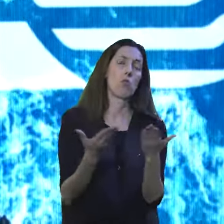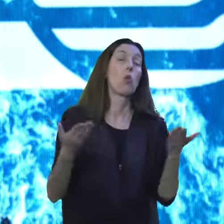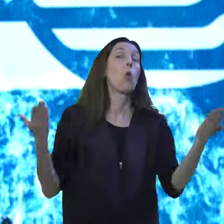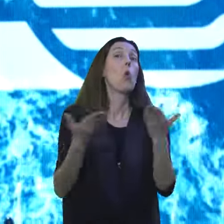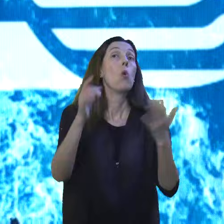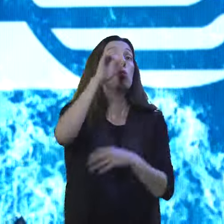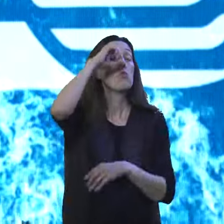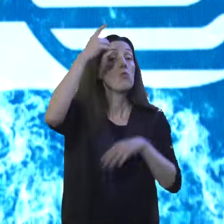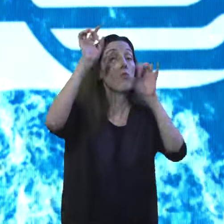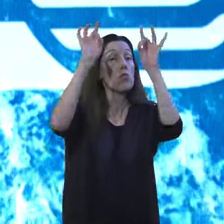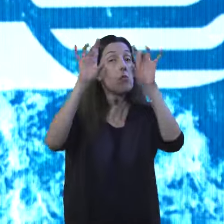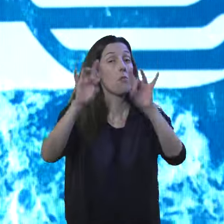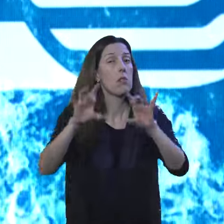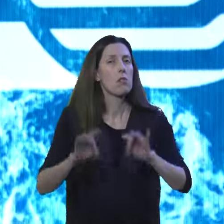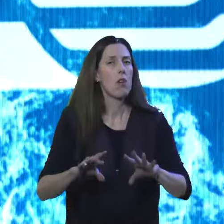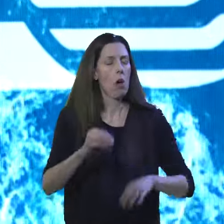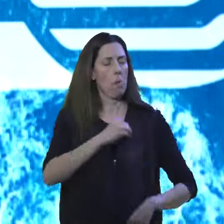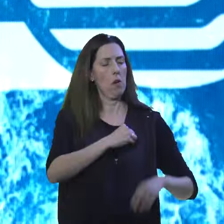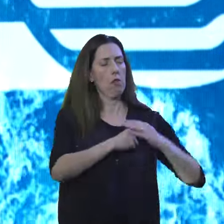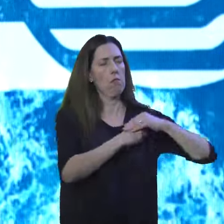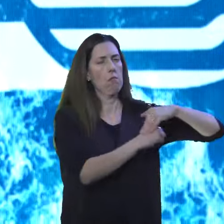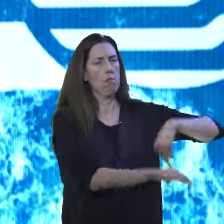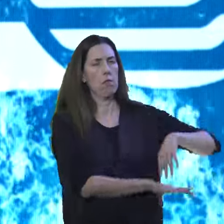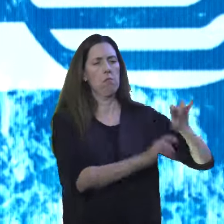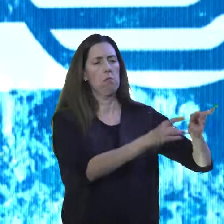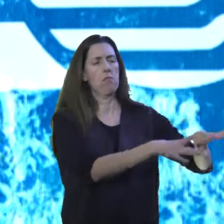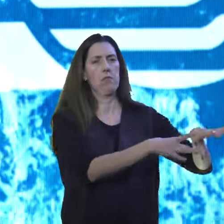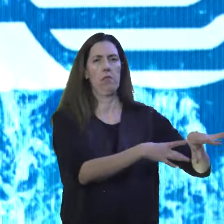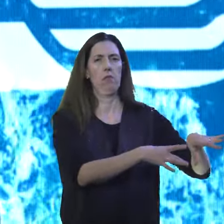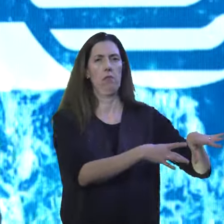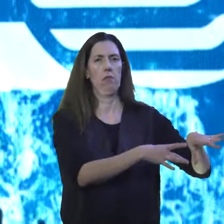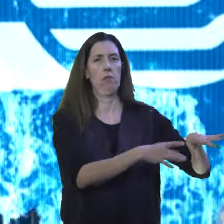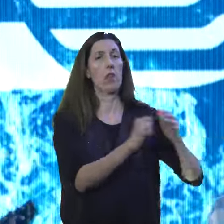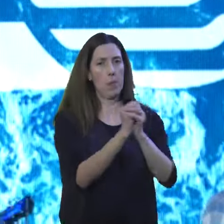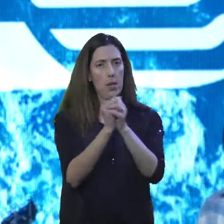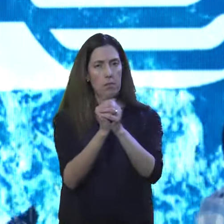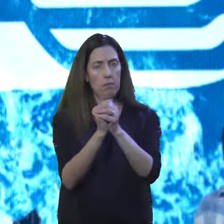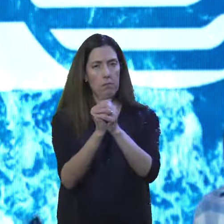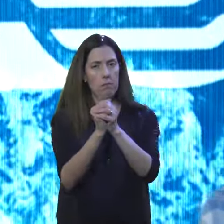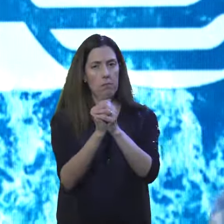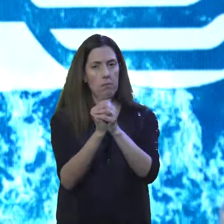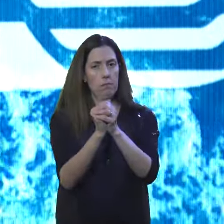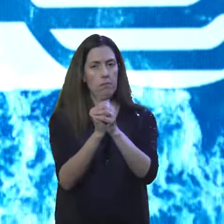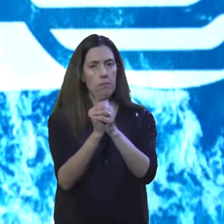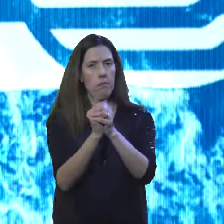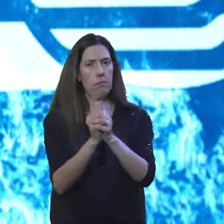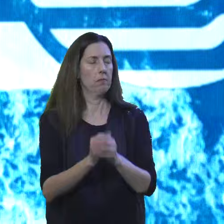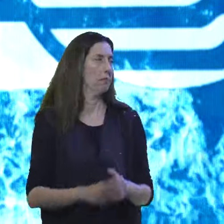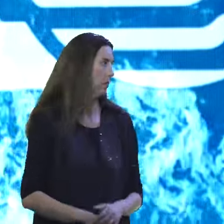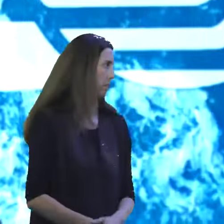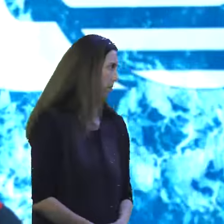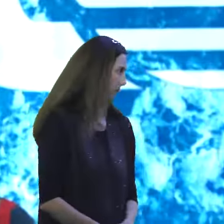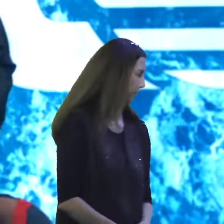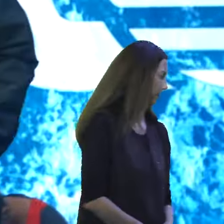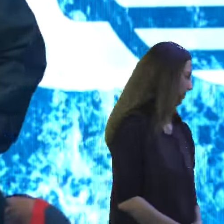Hoje é o dia de abandonar os pecados inofensivos. Amém? Nós vamos